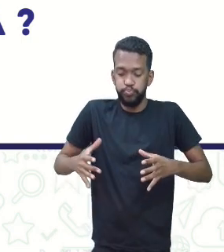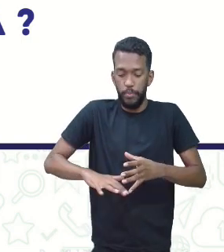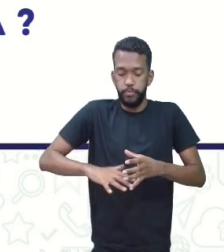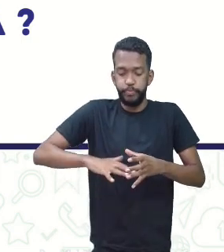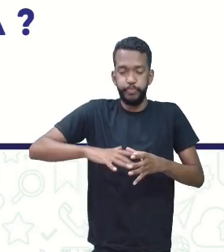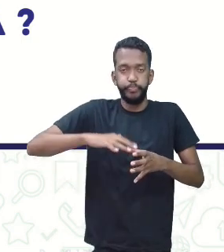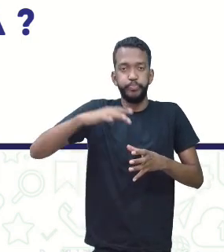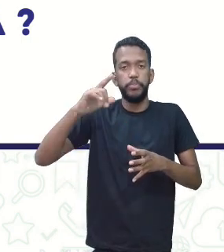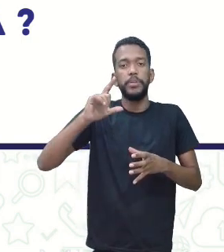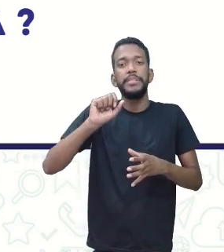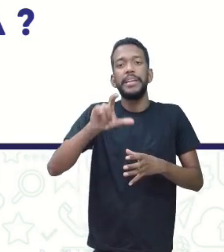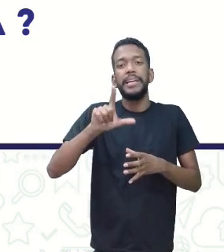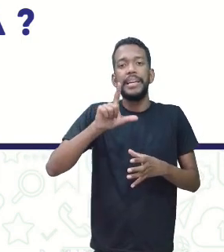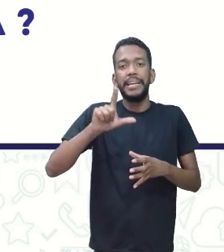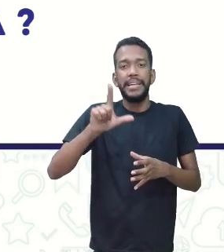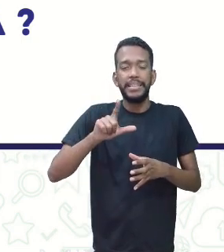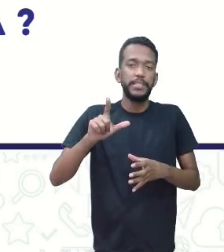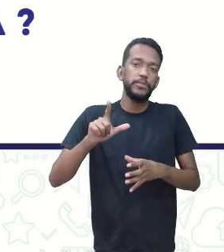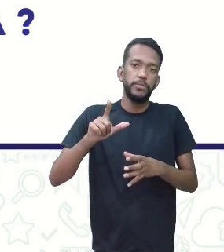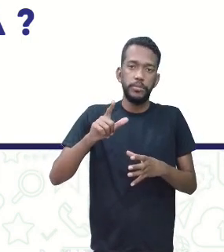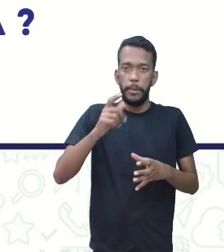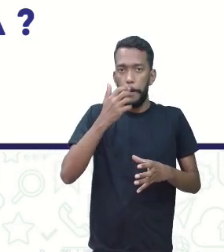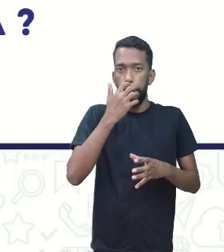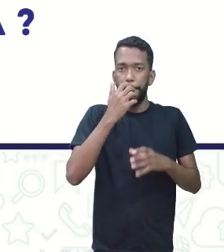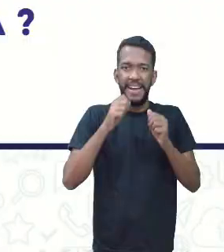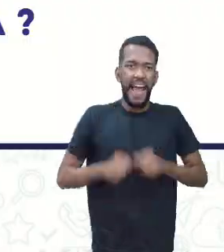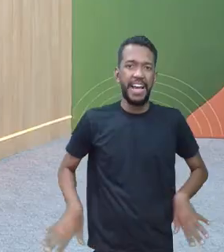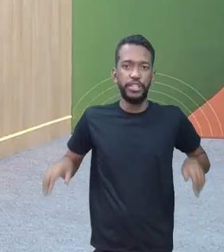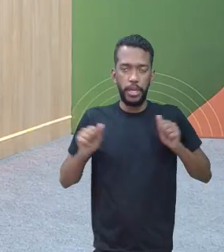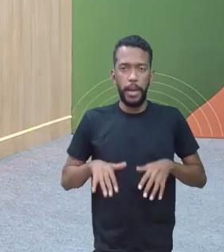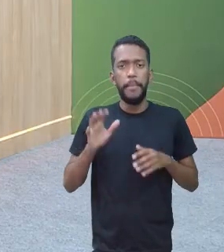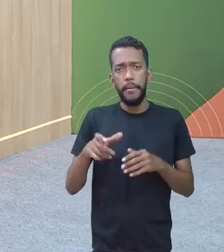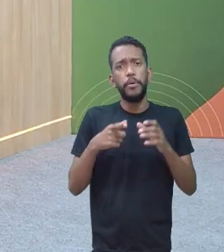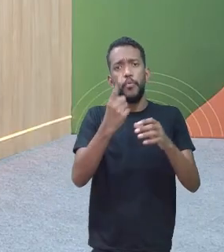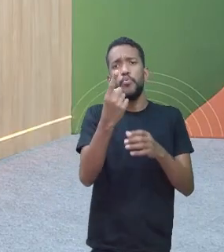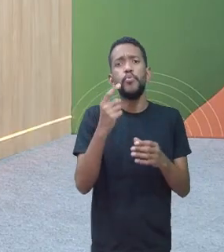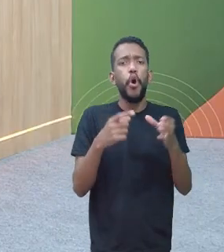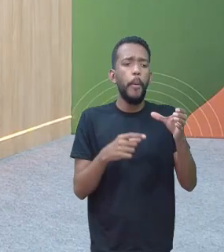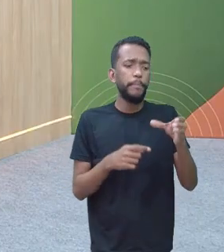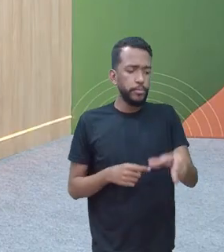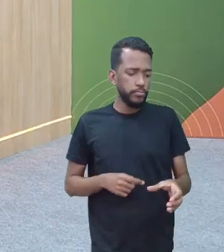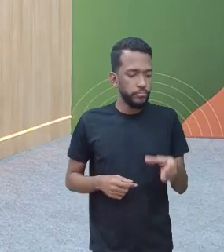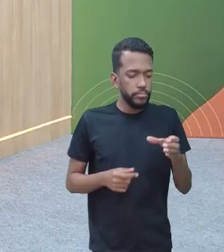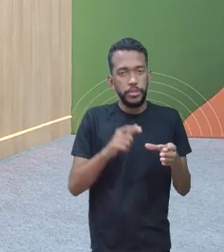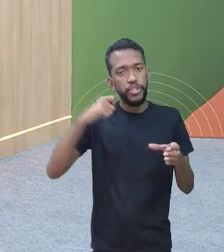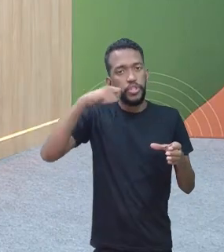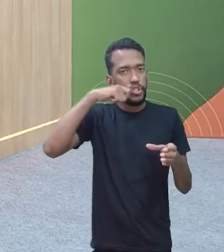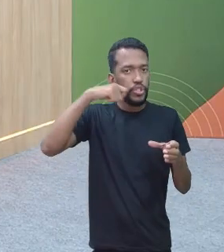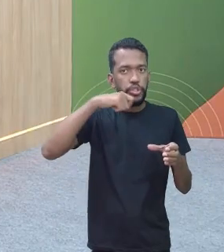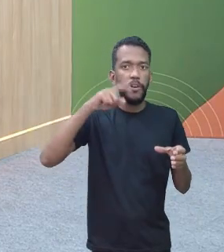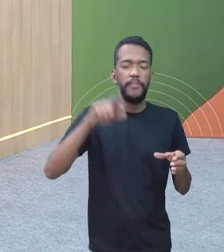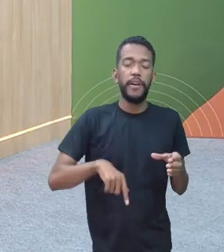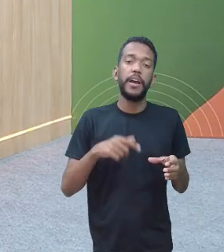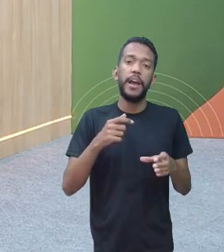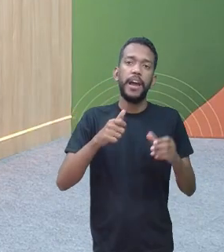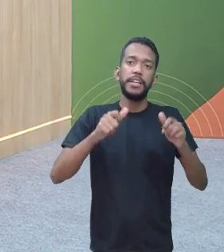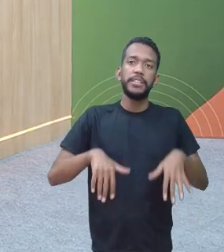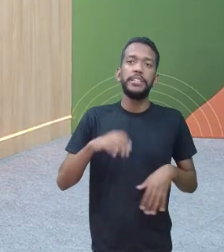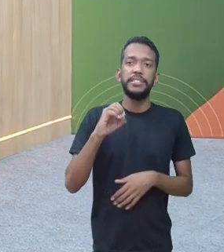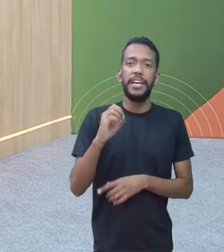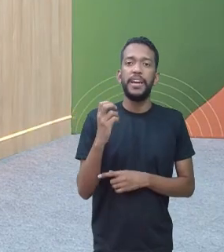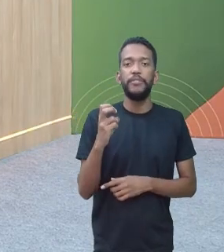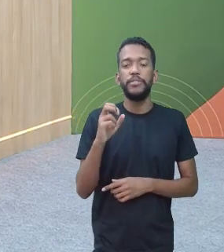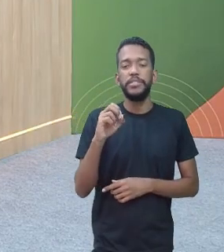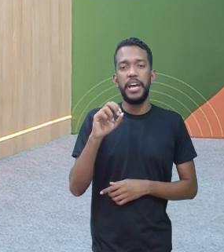a atitude de usar um copo de água, por exemplo, que é suficiente para você escovar os dentes, você vai gastar